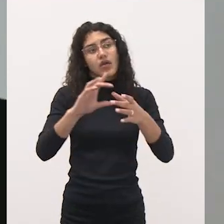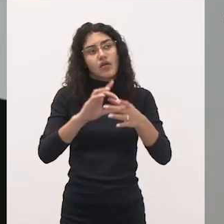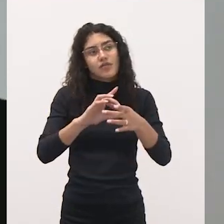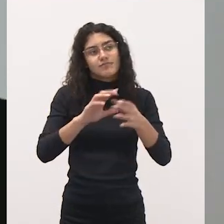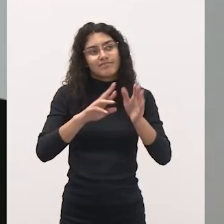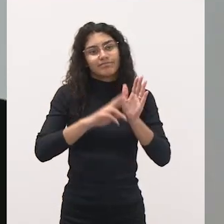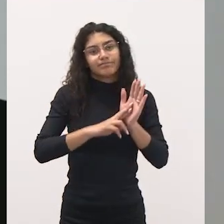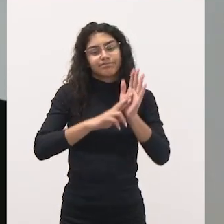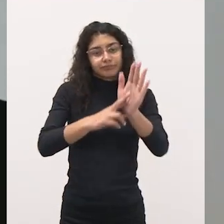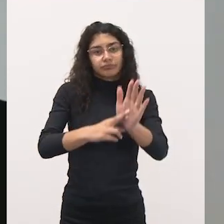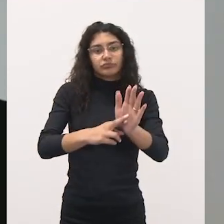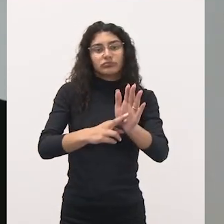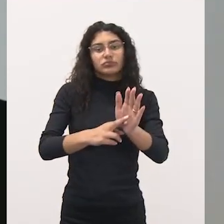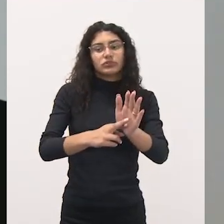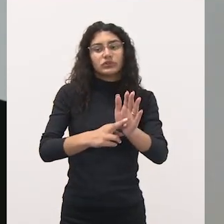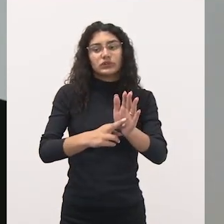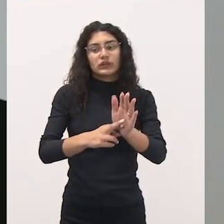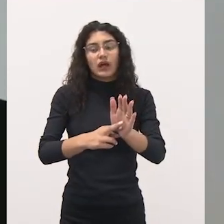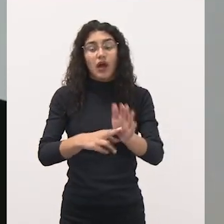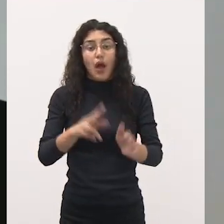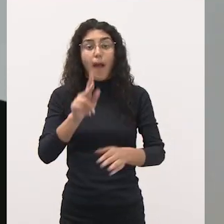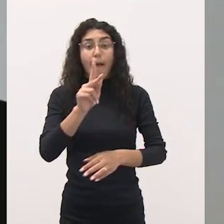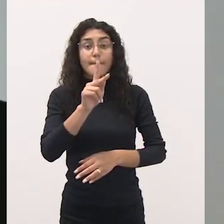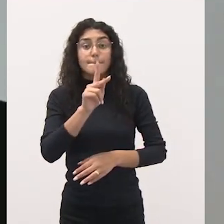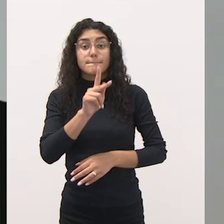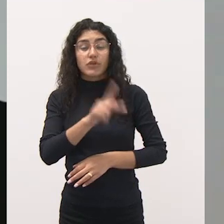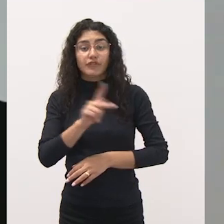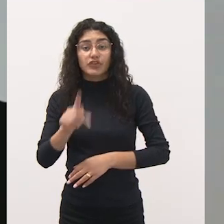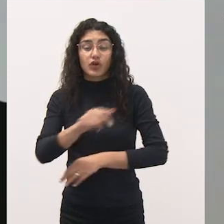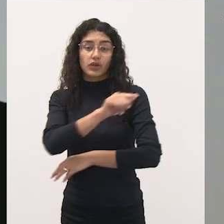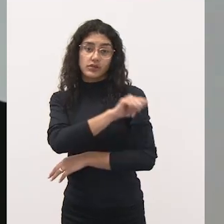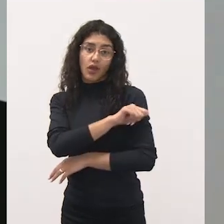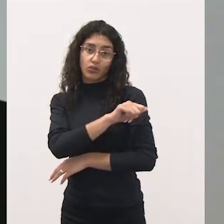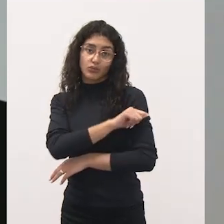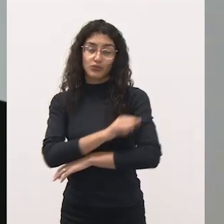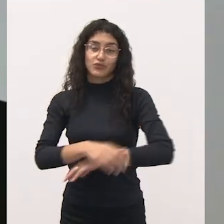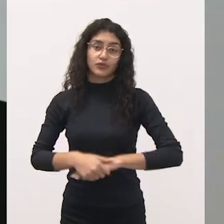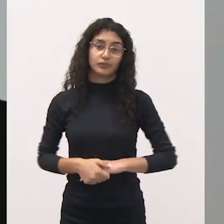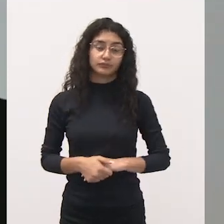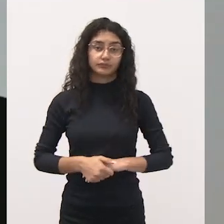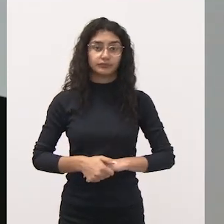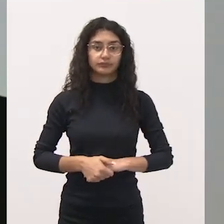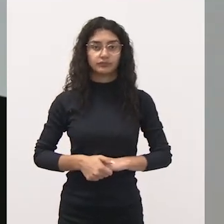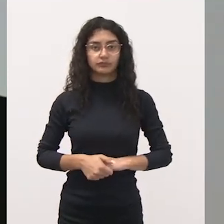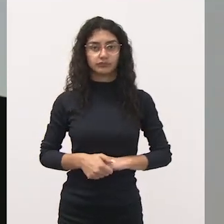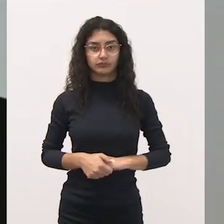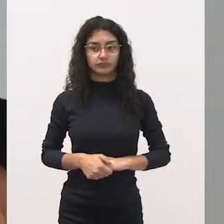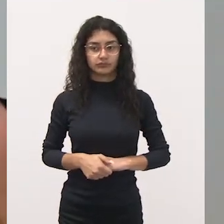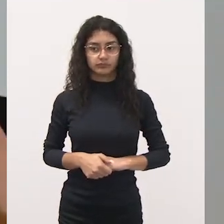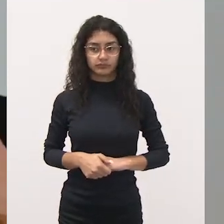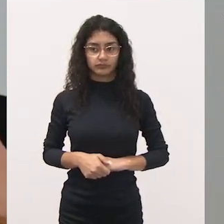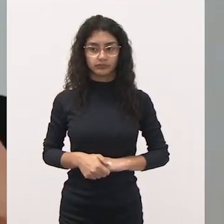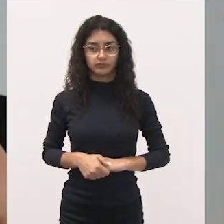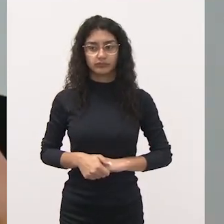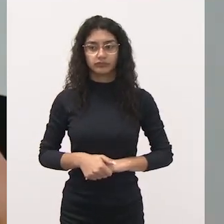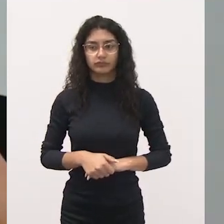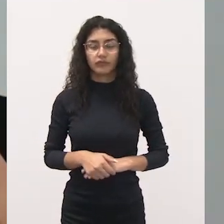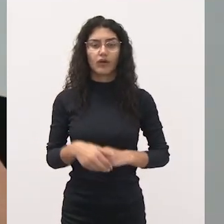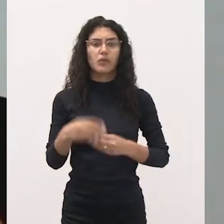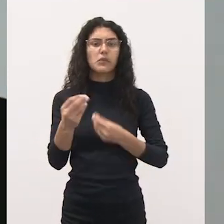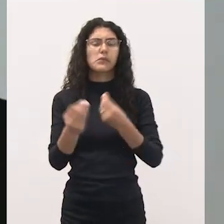estudantes ou colaboradores com alguma deficiência? Qual é o